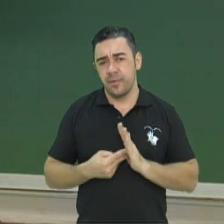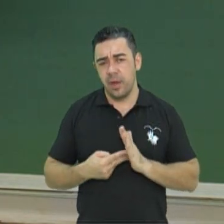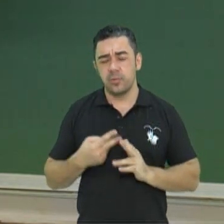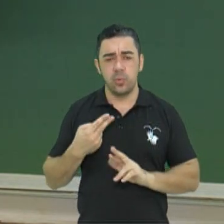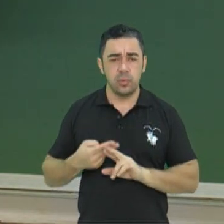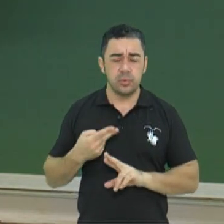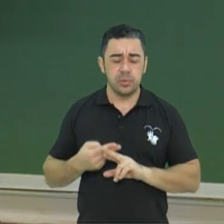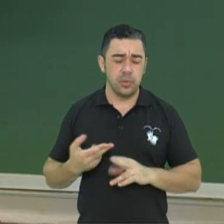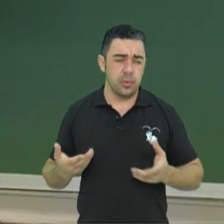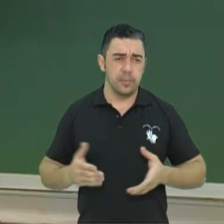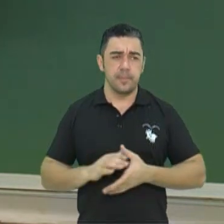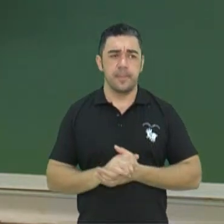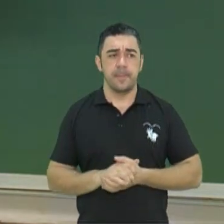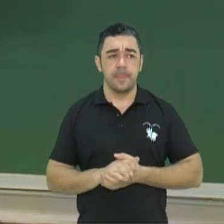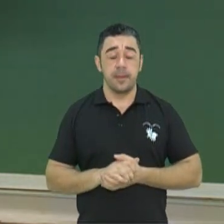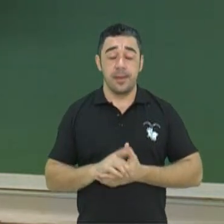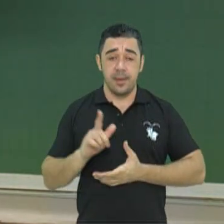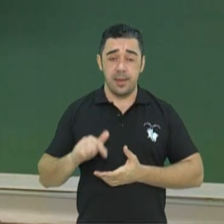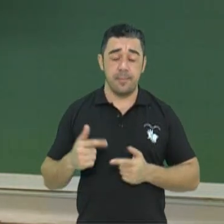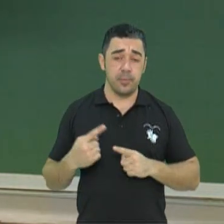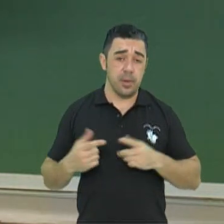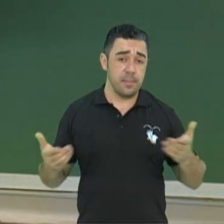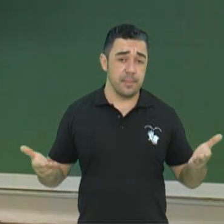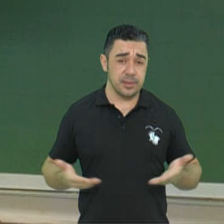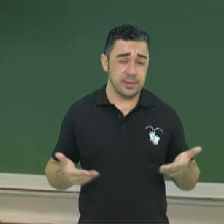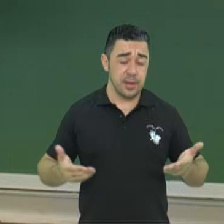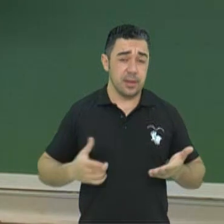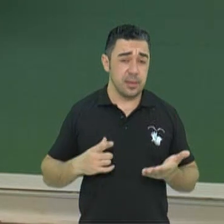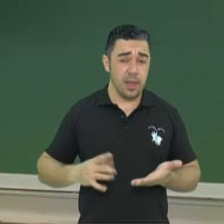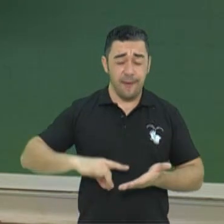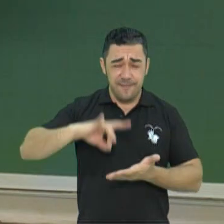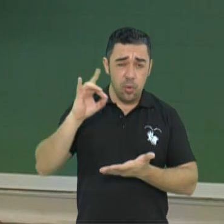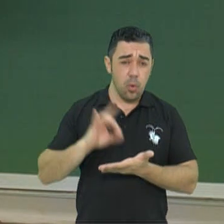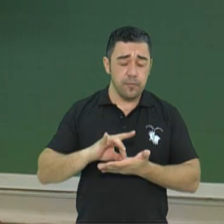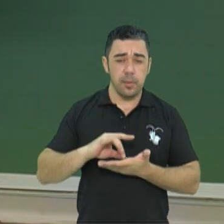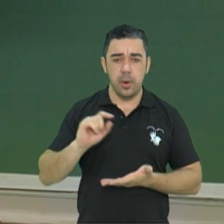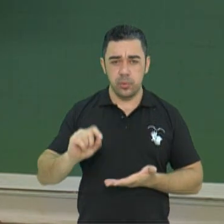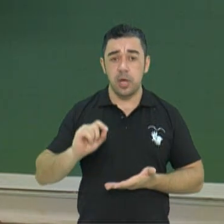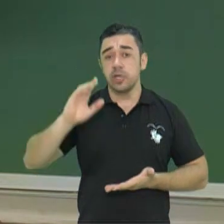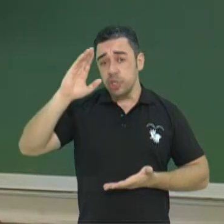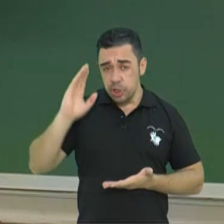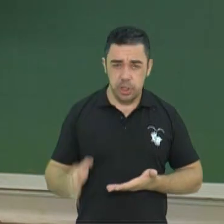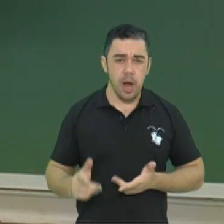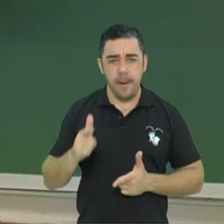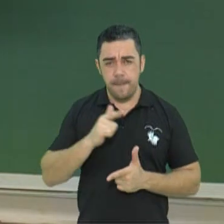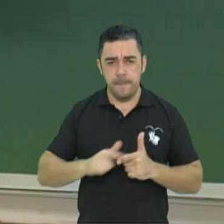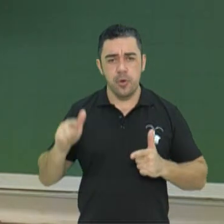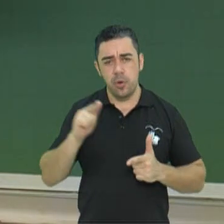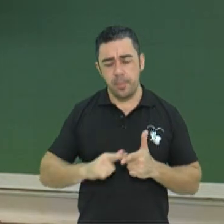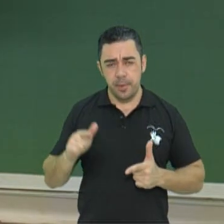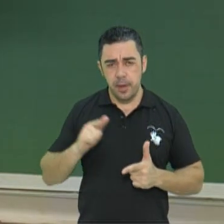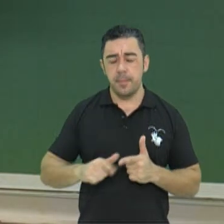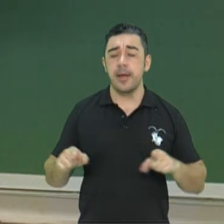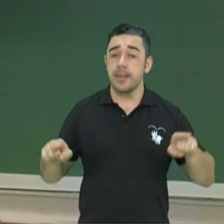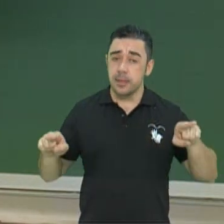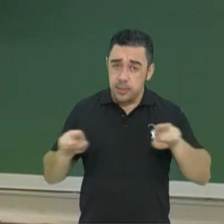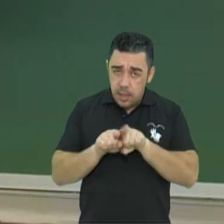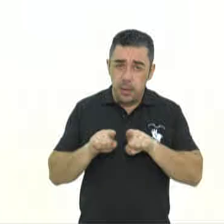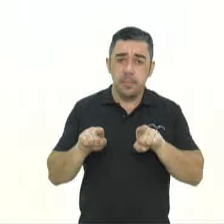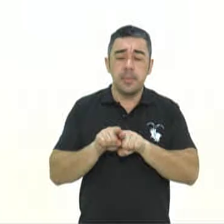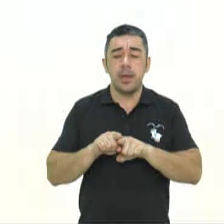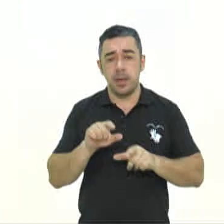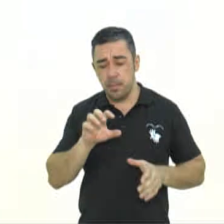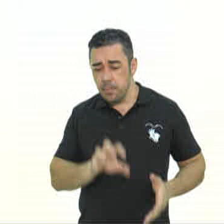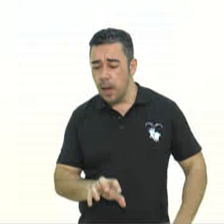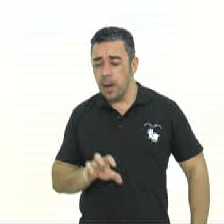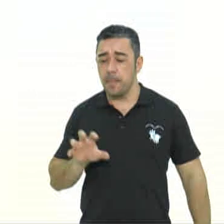no presente? No presente, está confirmando que essa crise já é um problema também em outras